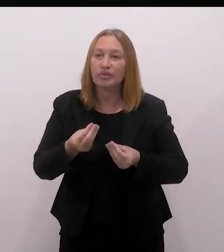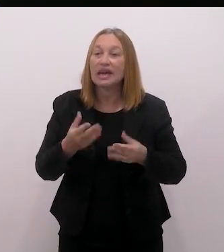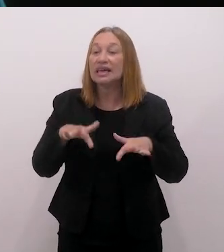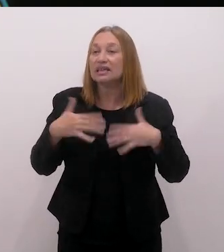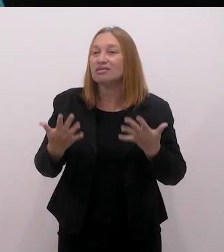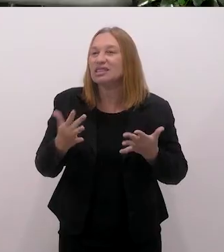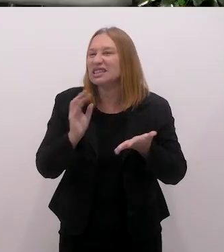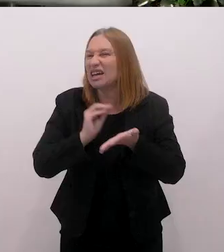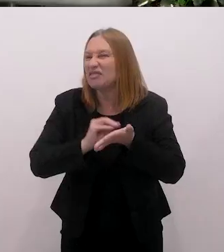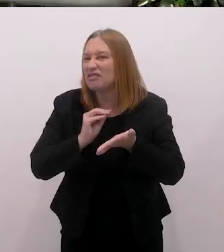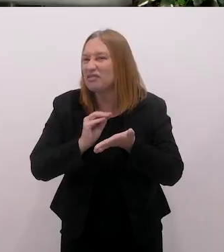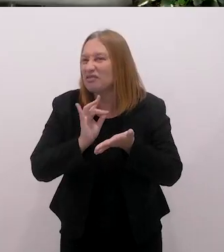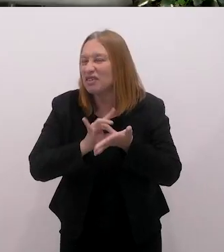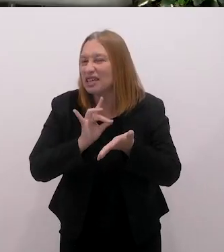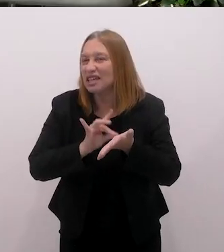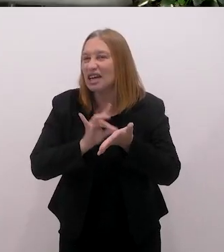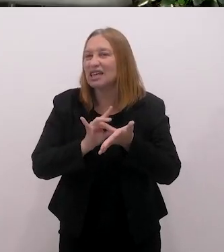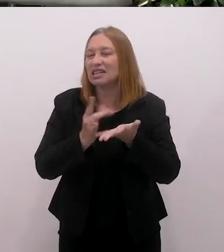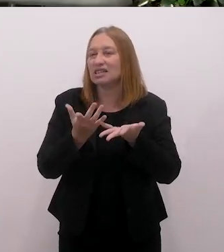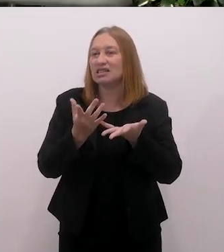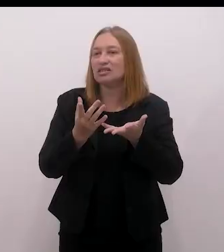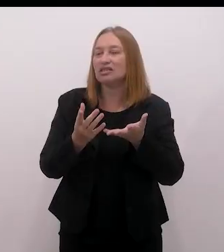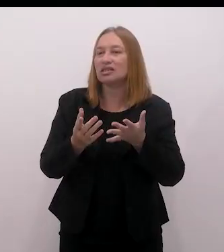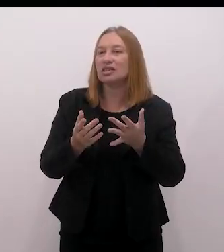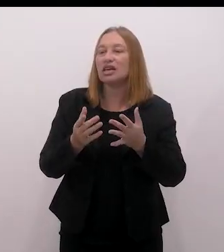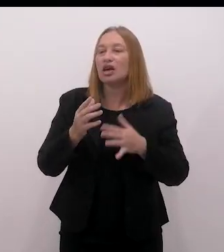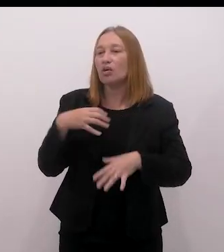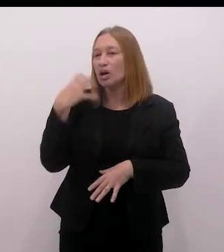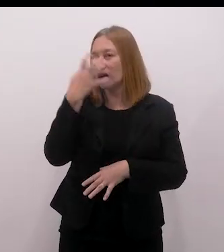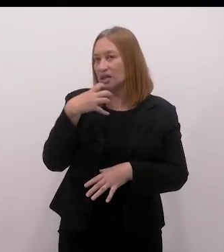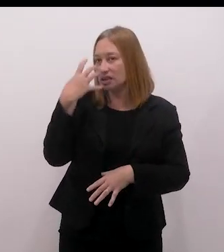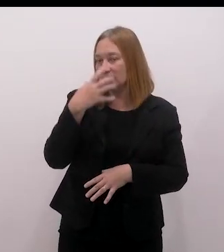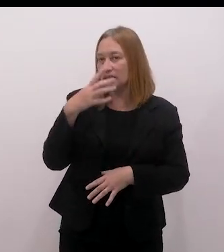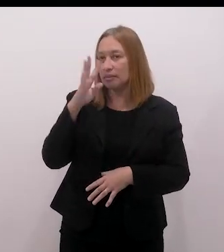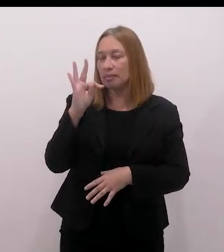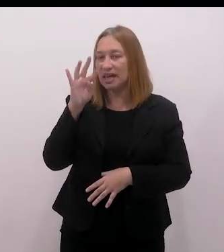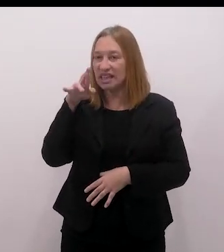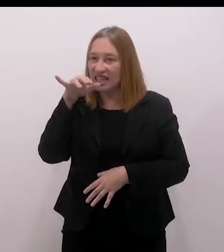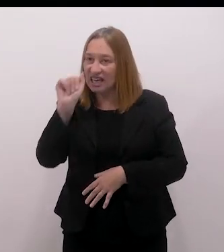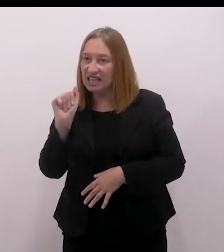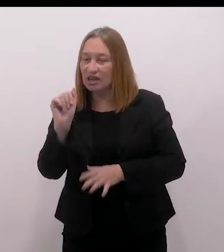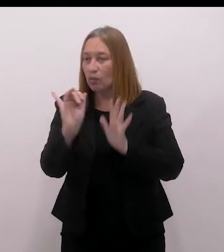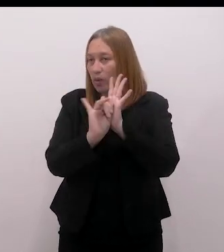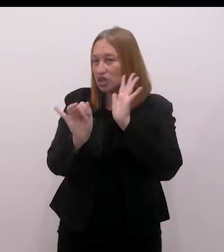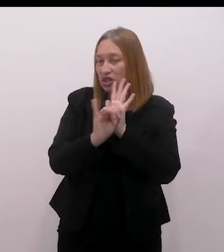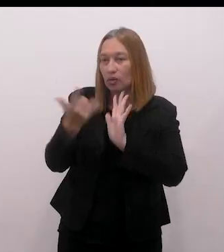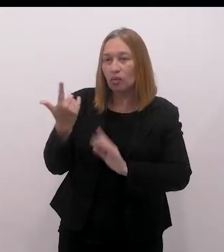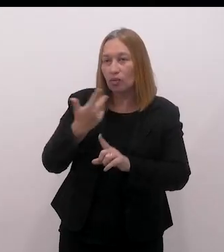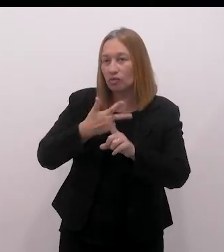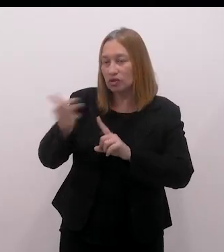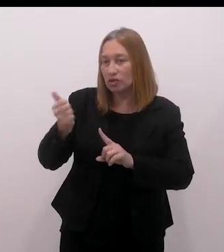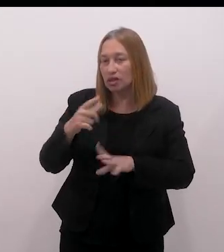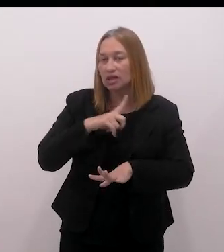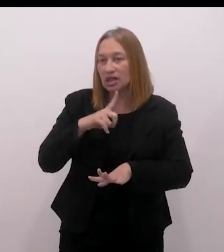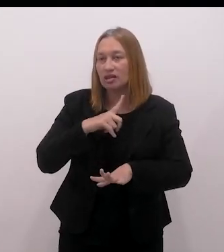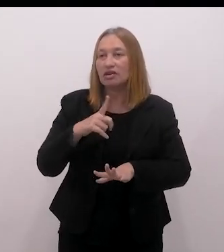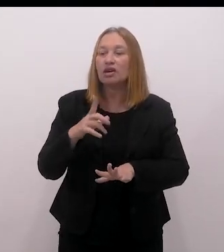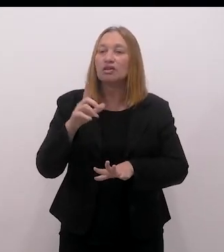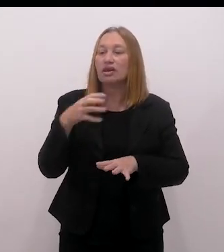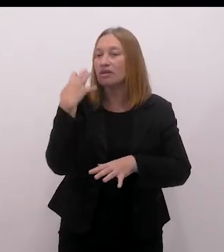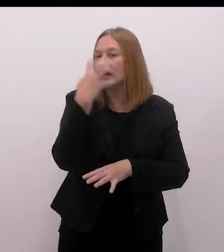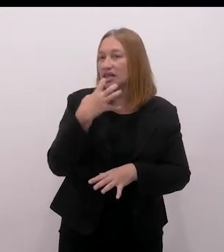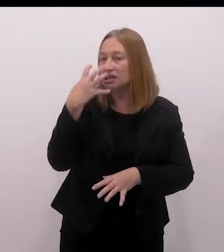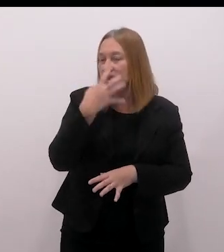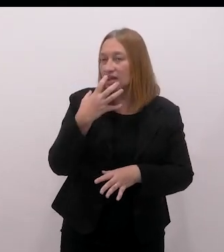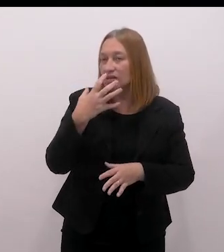ideia. Conta pra gente do espetáculo. Na verdade, a sementinha da ideia foi eu cantando um tributo à Bethânia num edital que eu ganhei aí. E eu